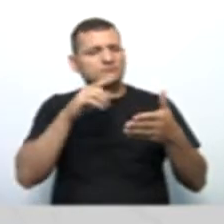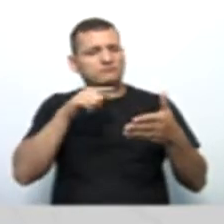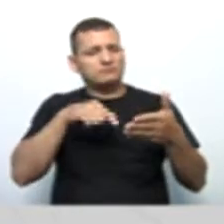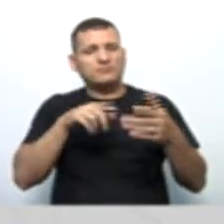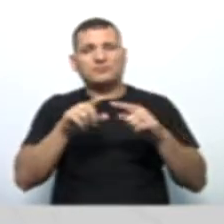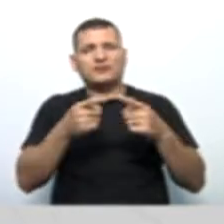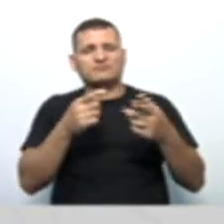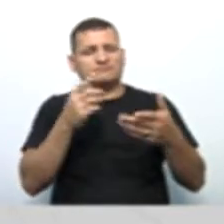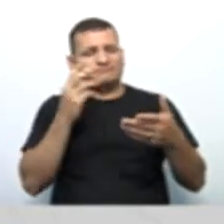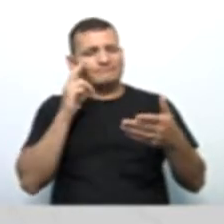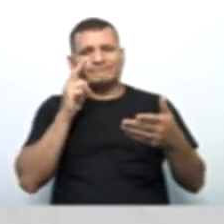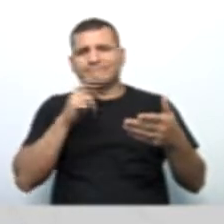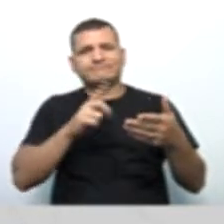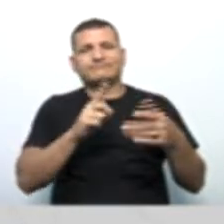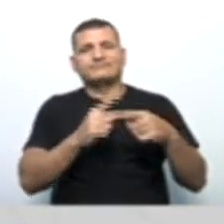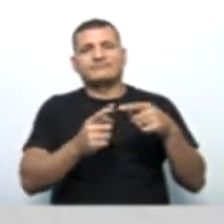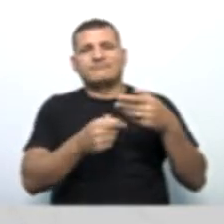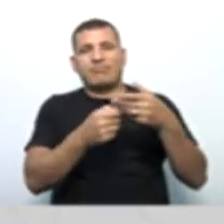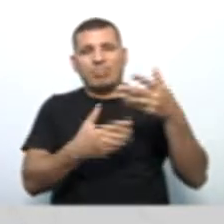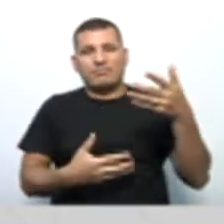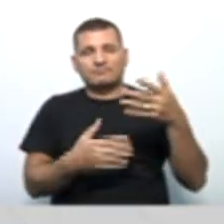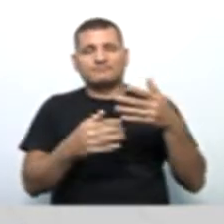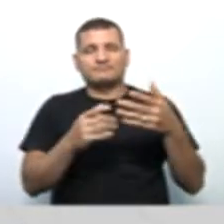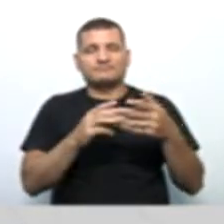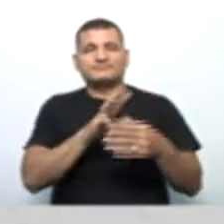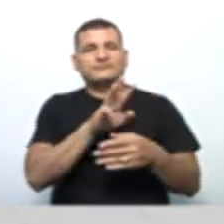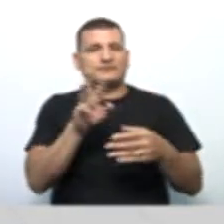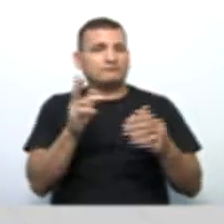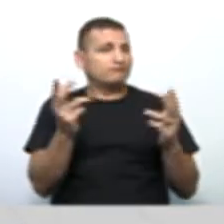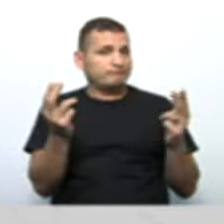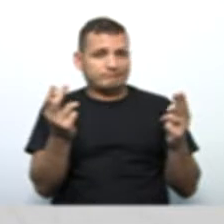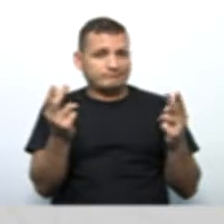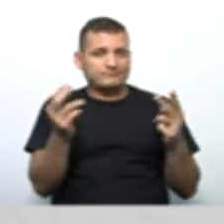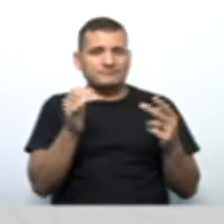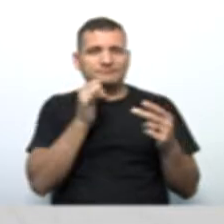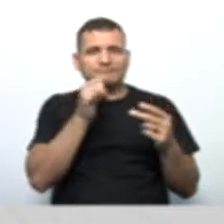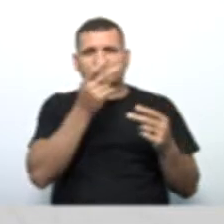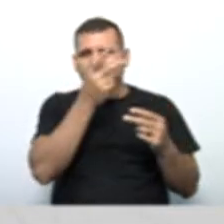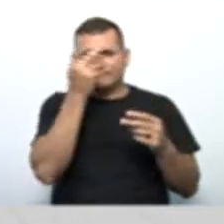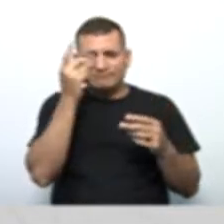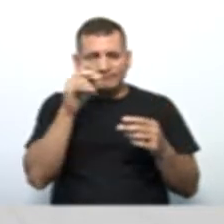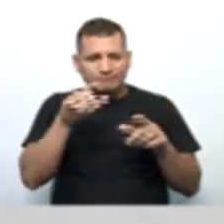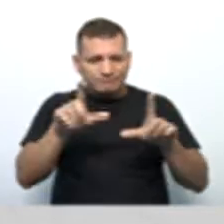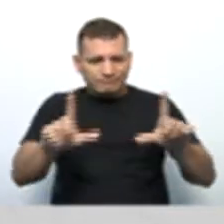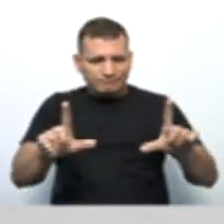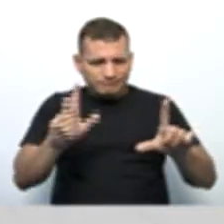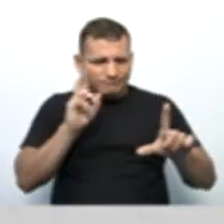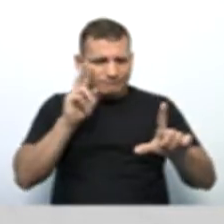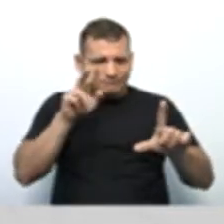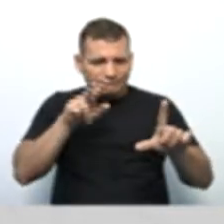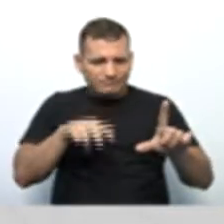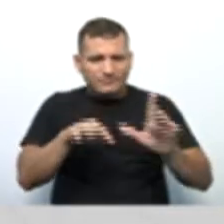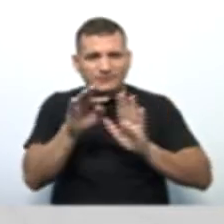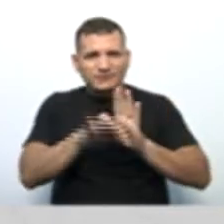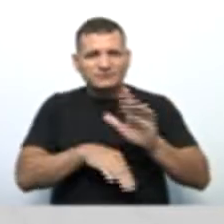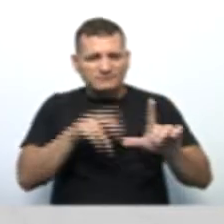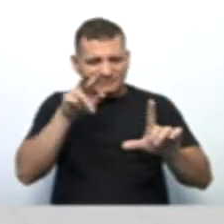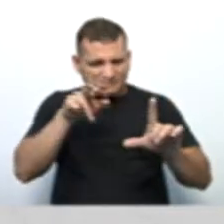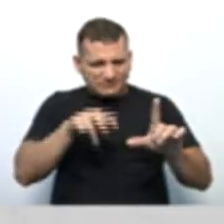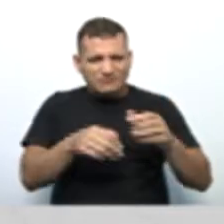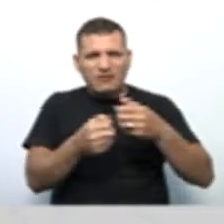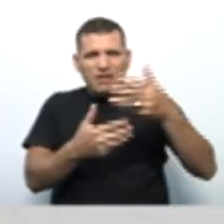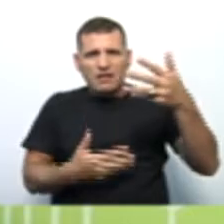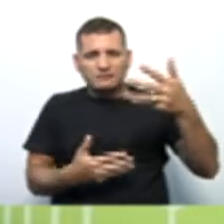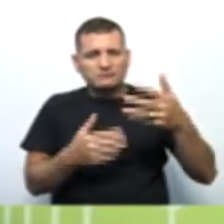gente deixa para lá isso acontece com o site também é exatamente a pessoa olhar e ver que o texto é muito grande e exige vamos rezar hoje em dia o